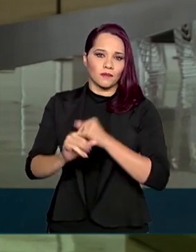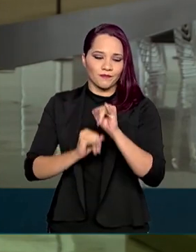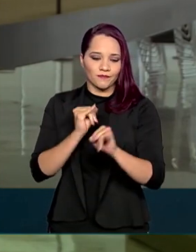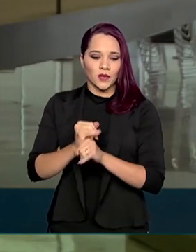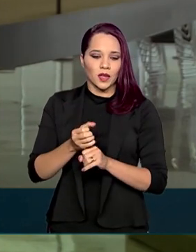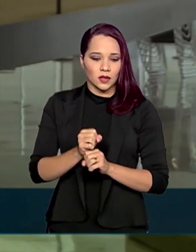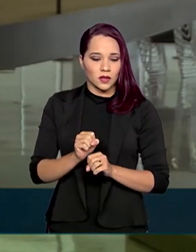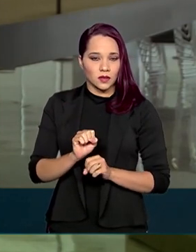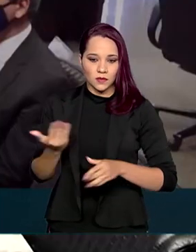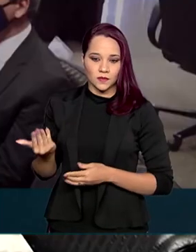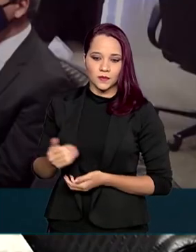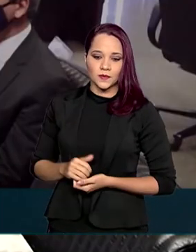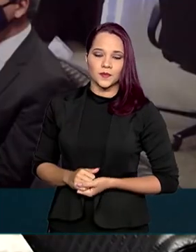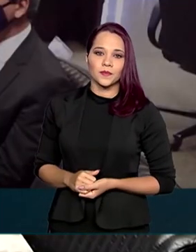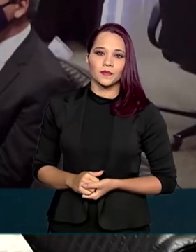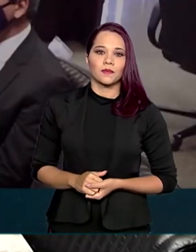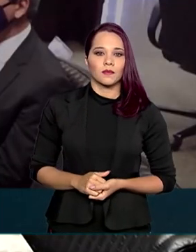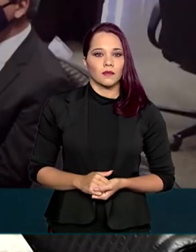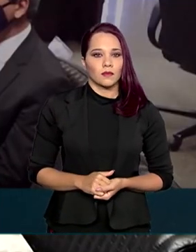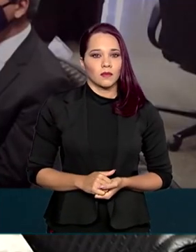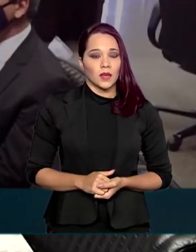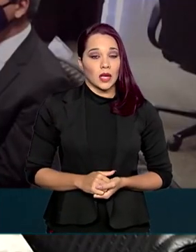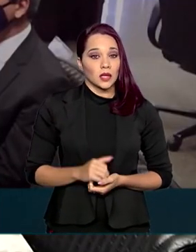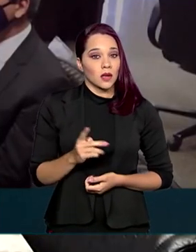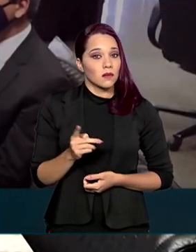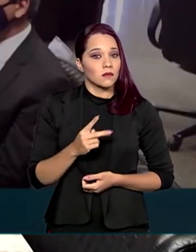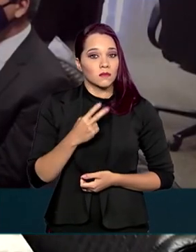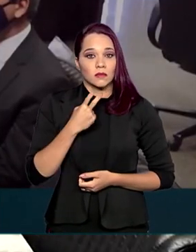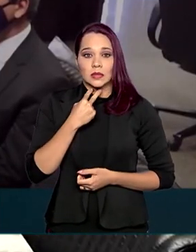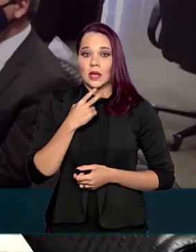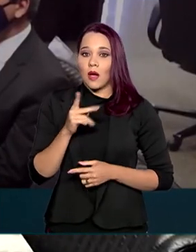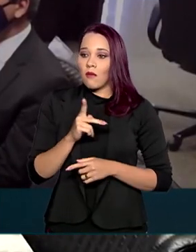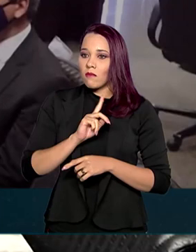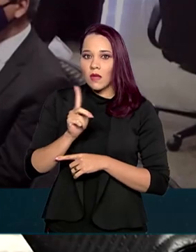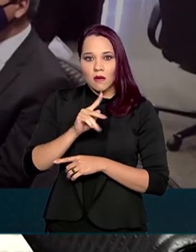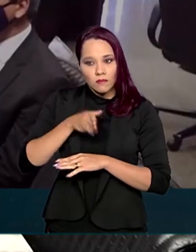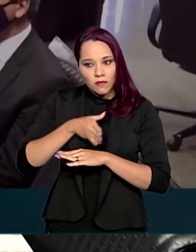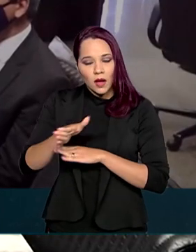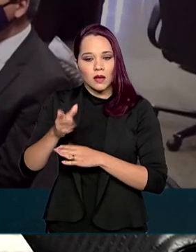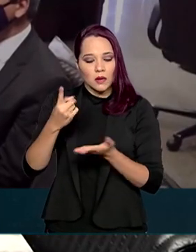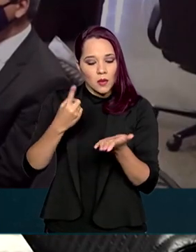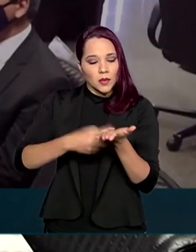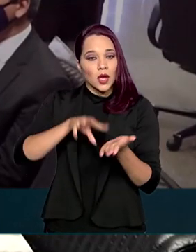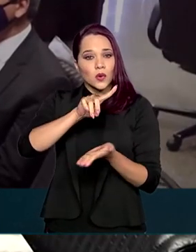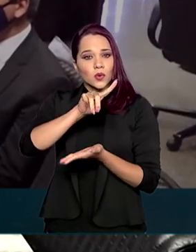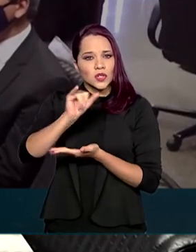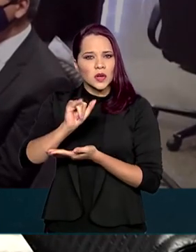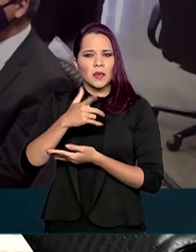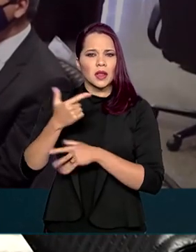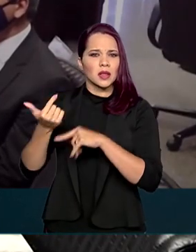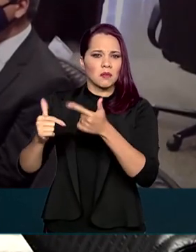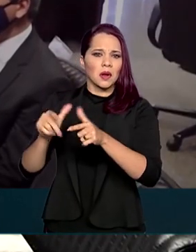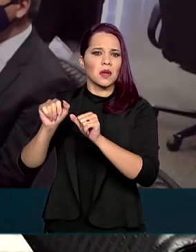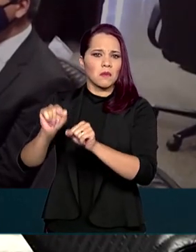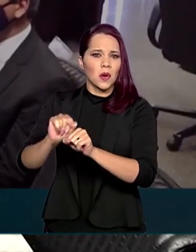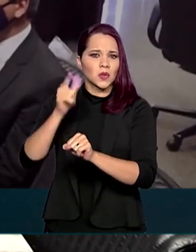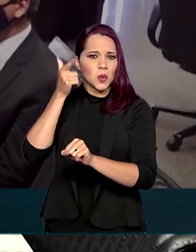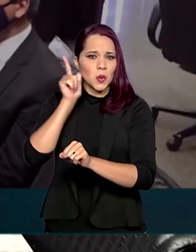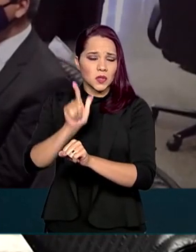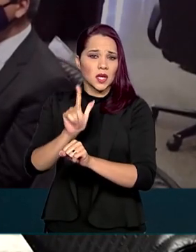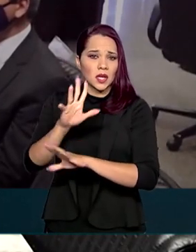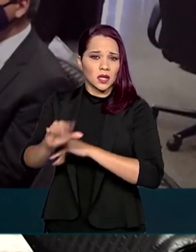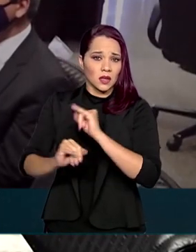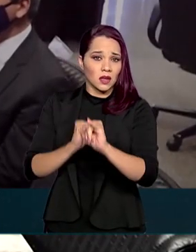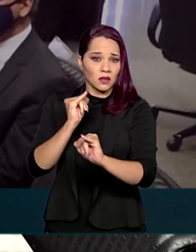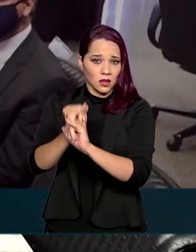do INSS. Não deve procurar agendamento para aqueles serviços que podem ser feitos